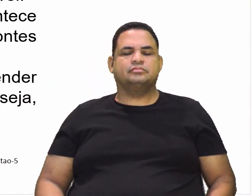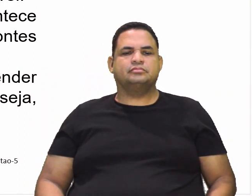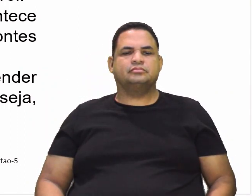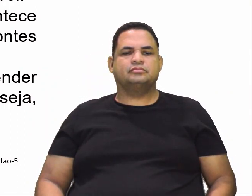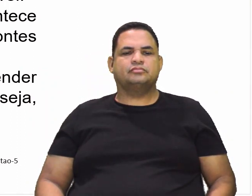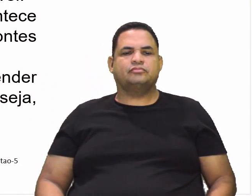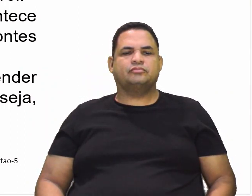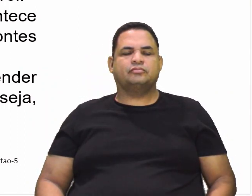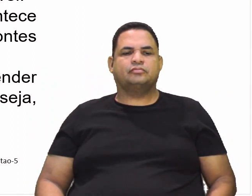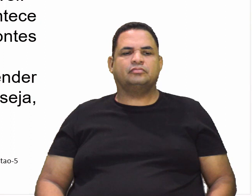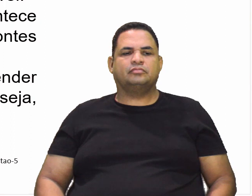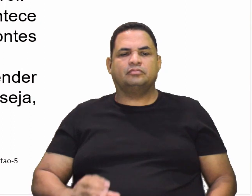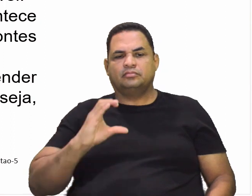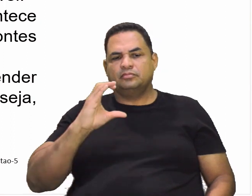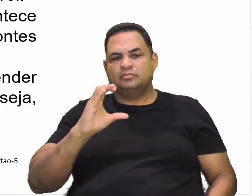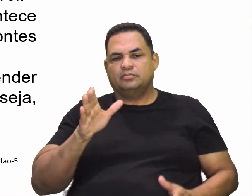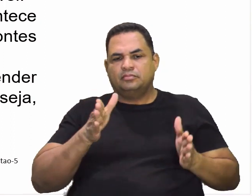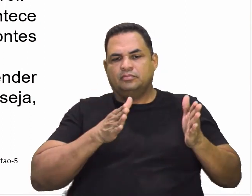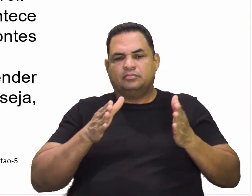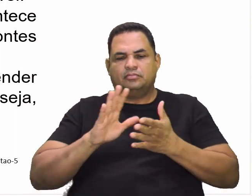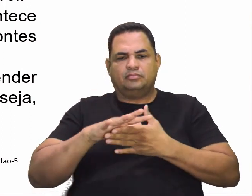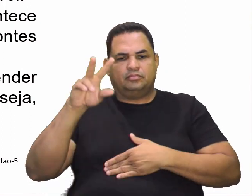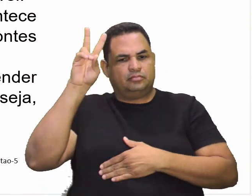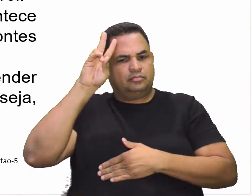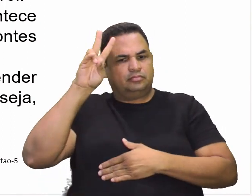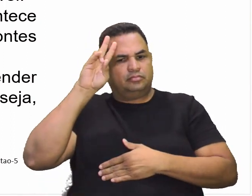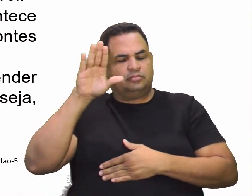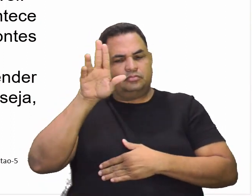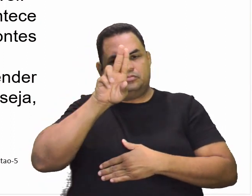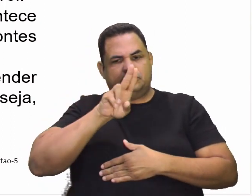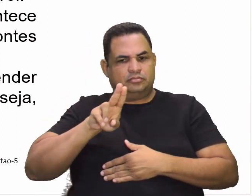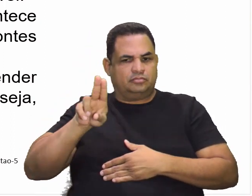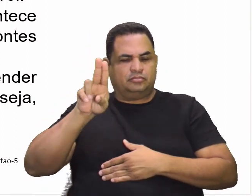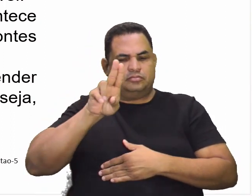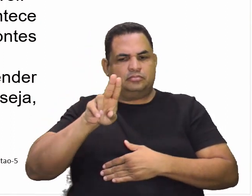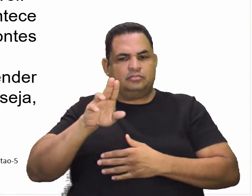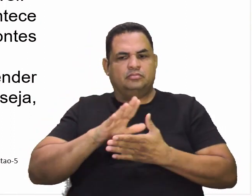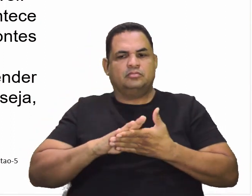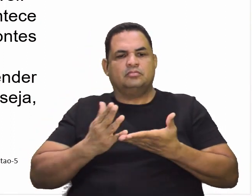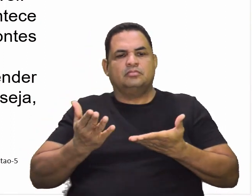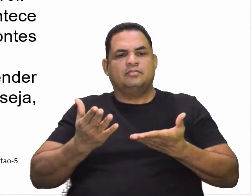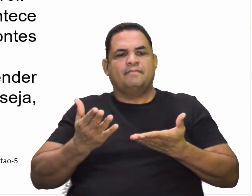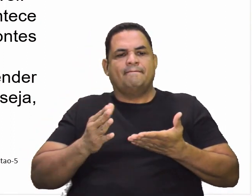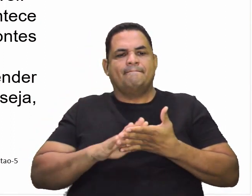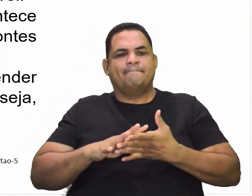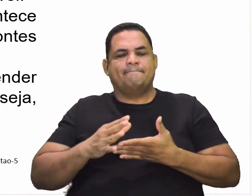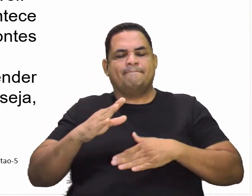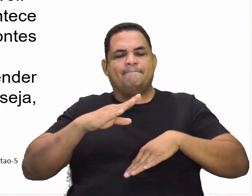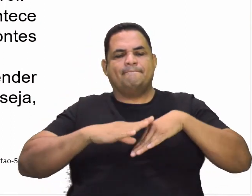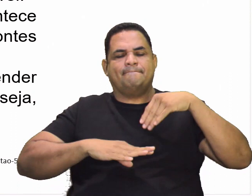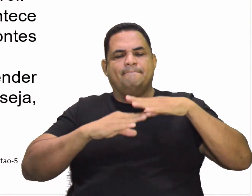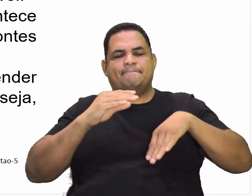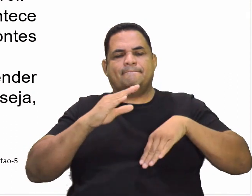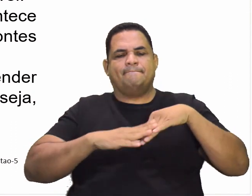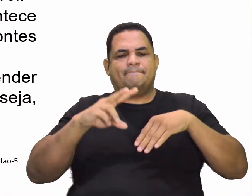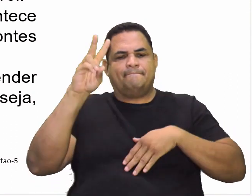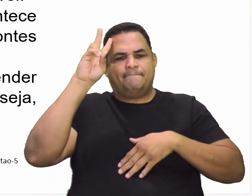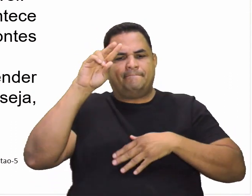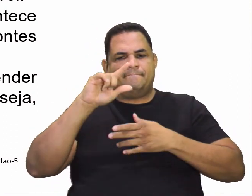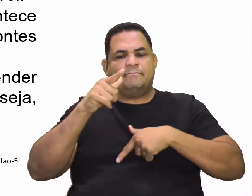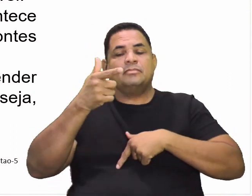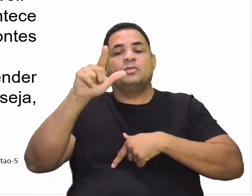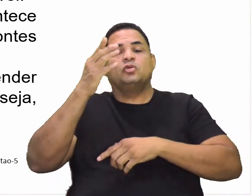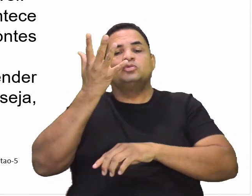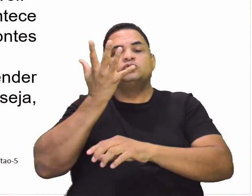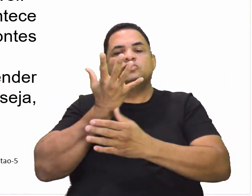Letra C. O tempo histórico usualmente utilizada pelos historiadores e